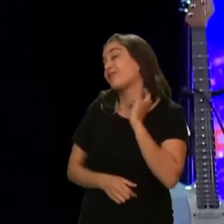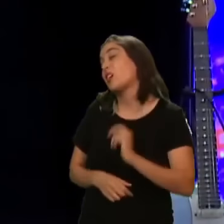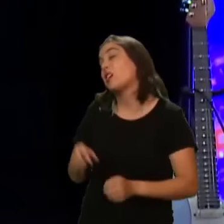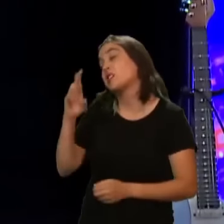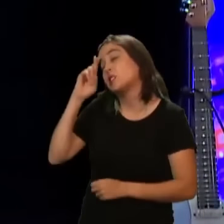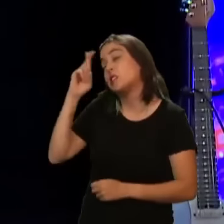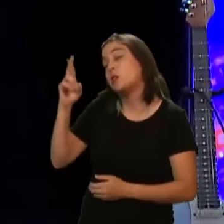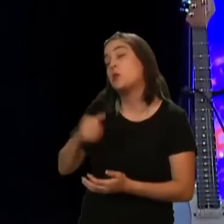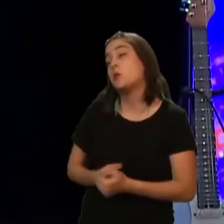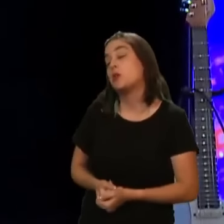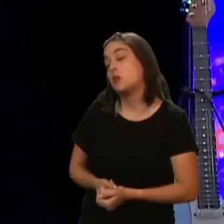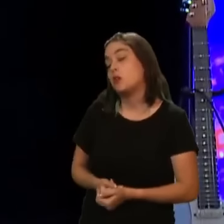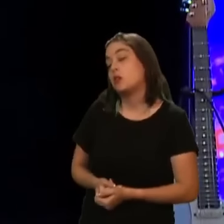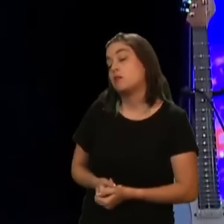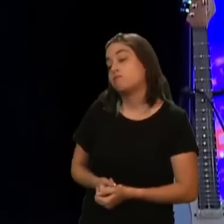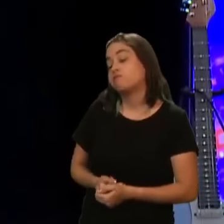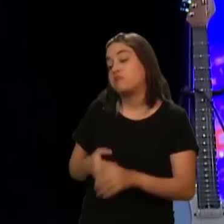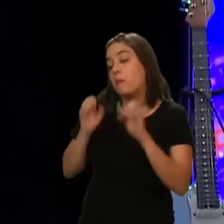abençoa.